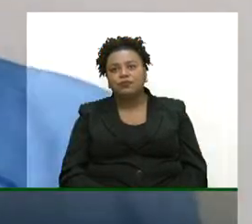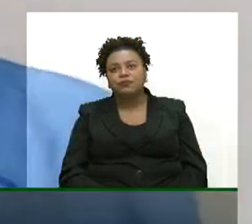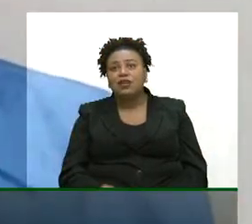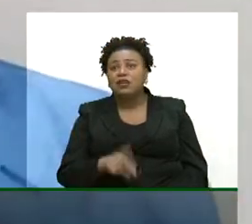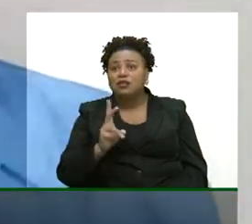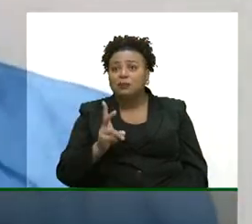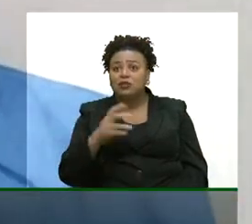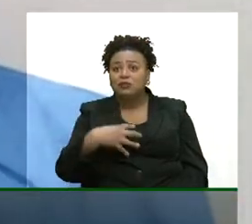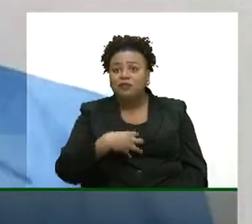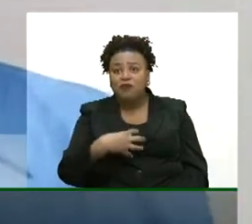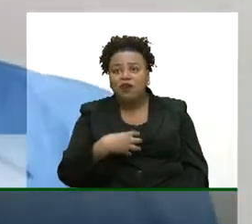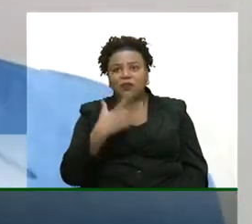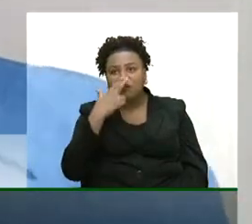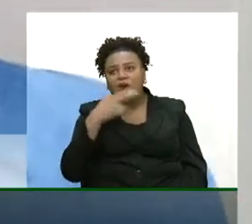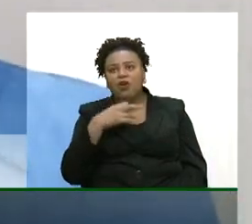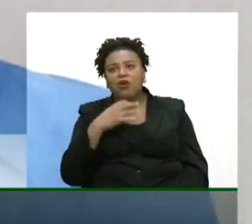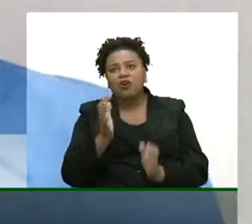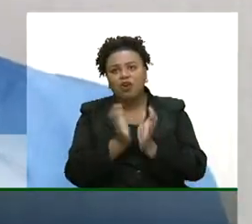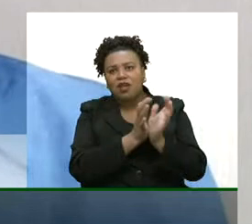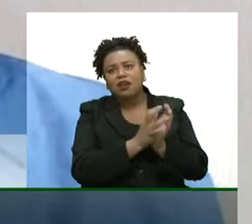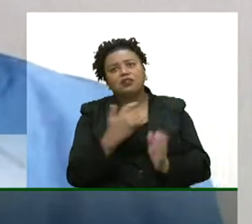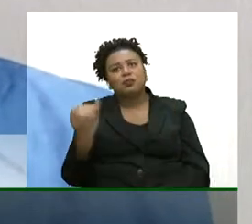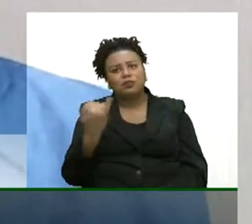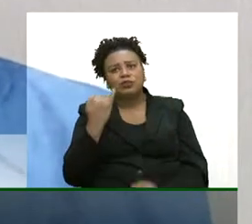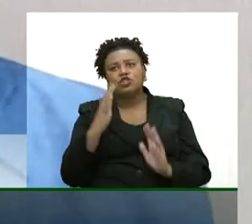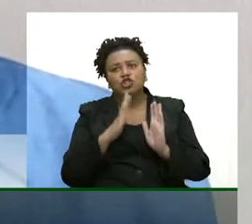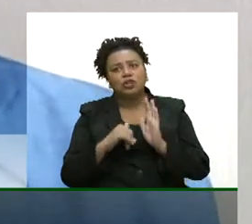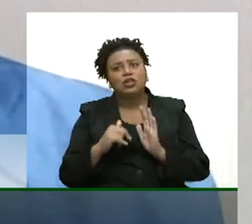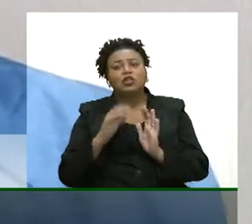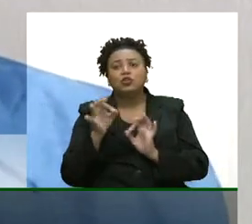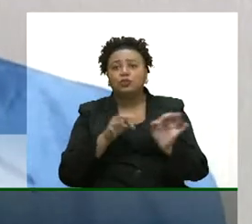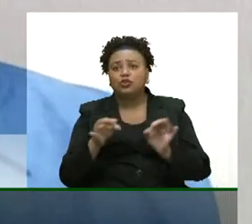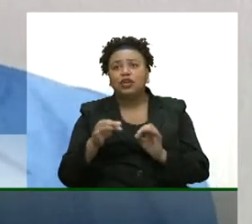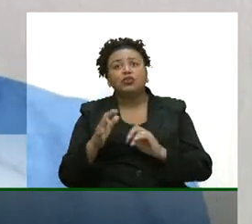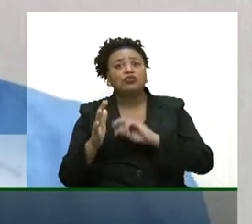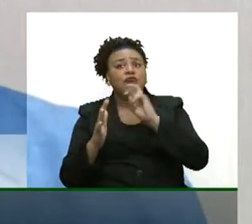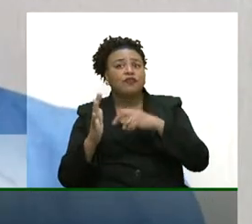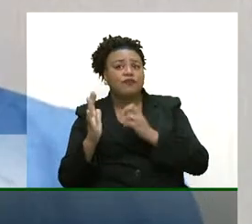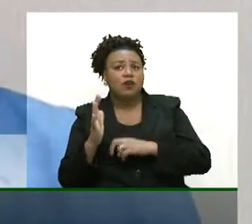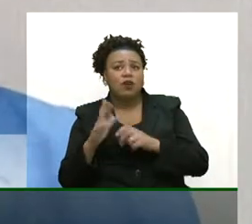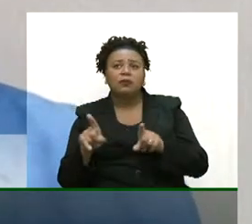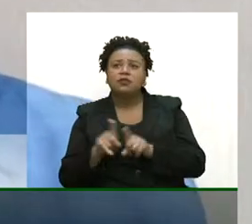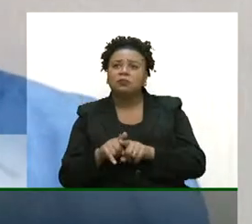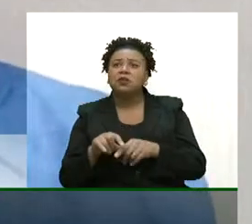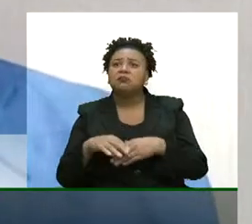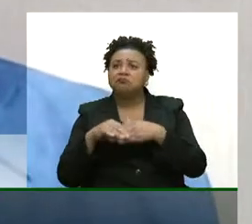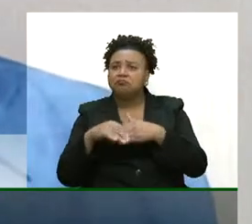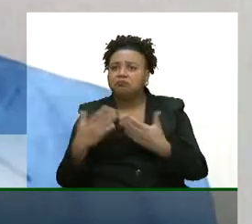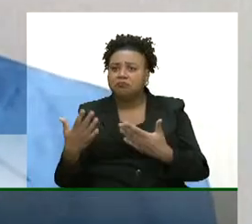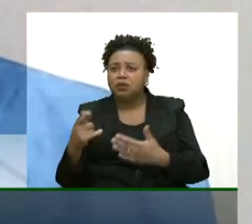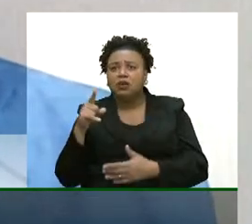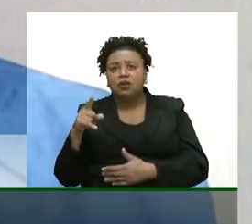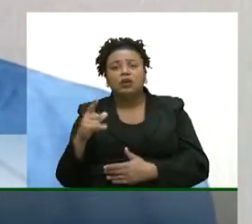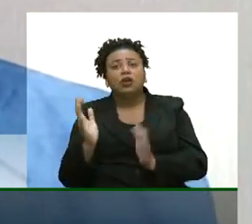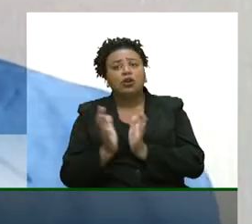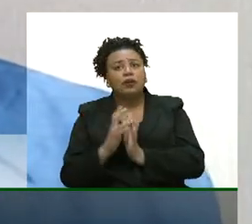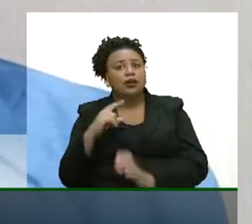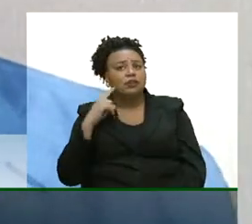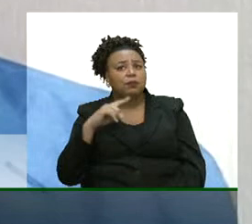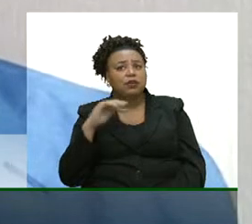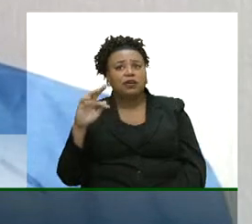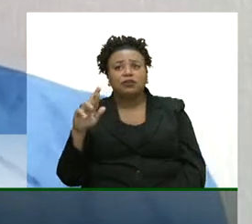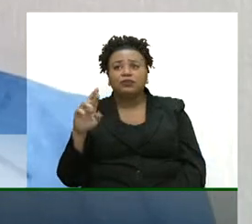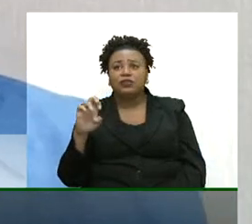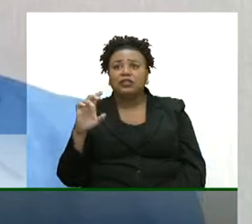linha que os colegas, da importância da retirada do projeto da reforma tributária, ao qual saúdo também o líder de governo, nosso colega Frederico